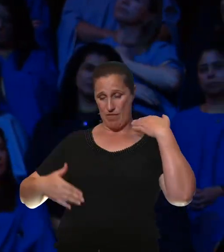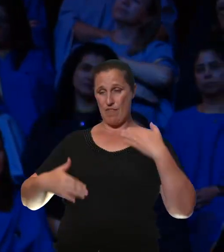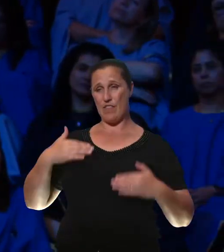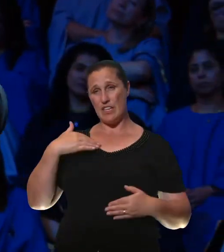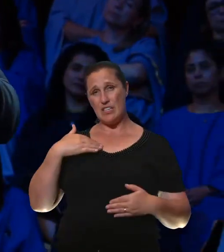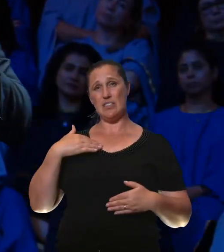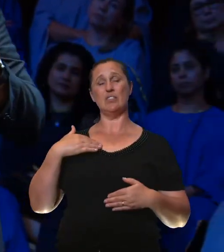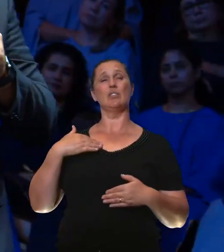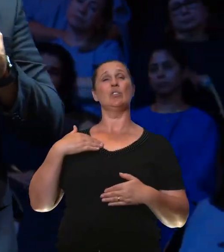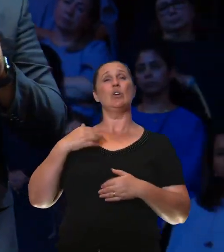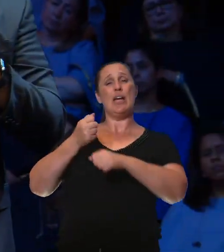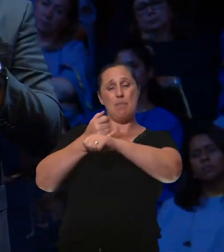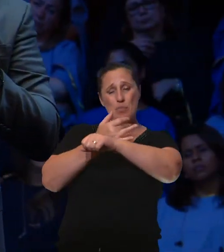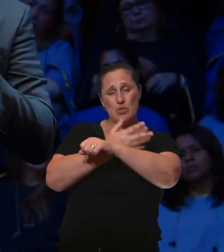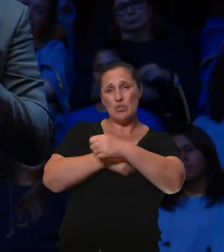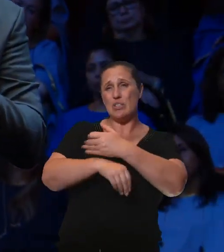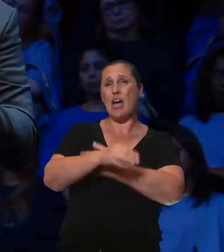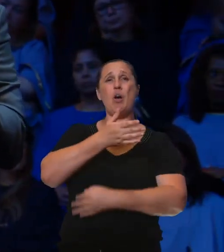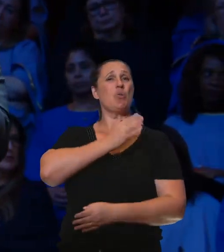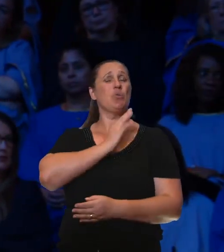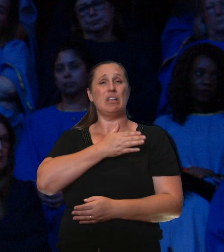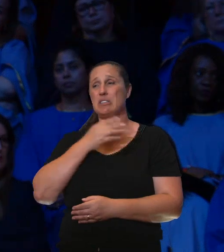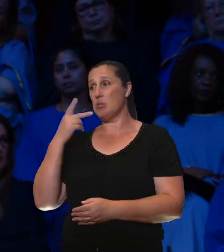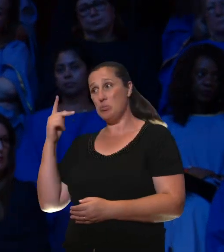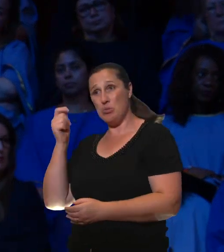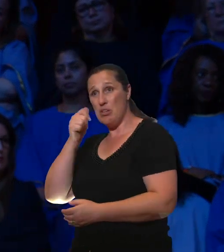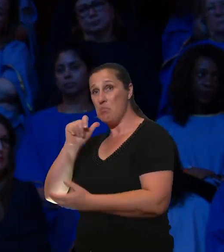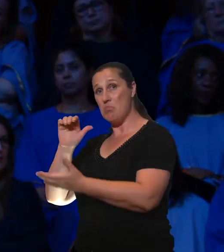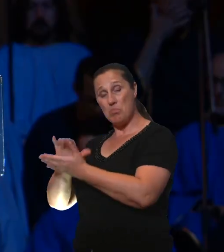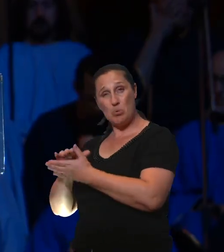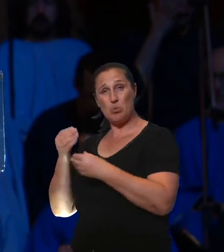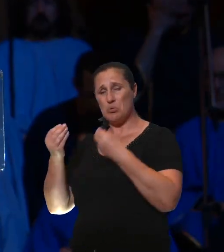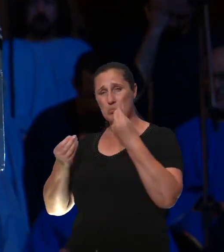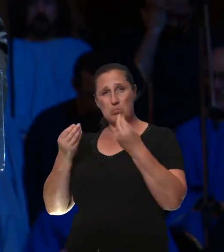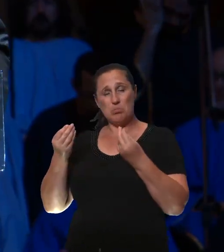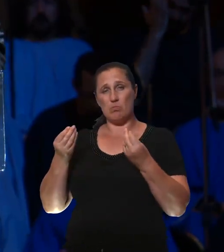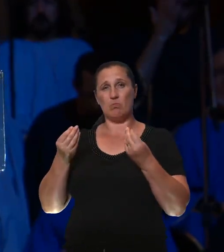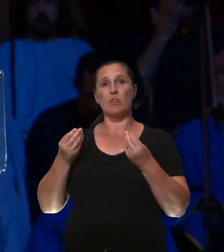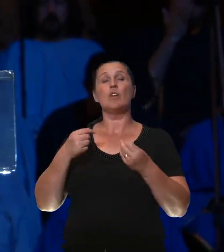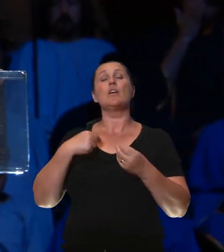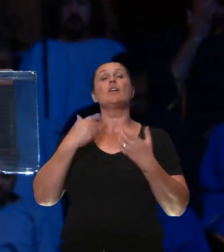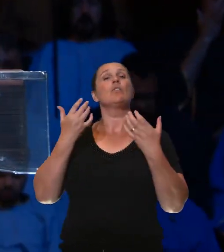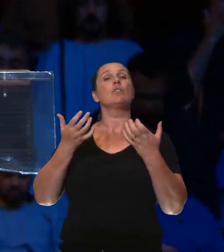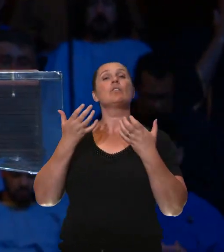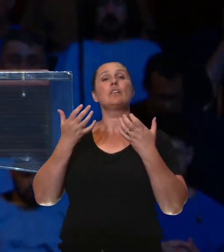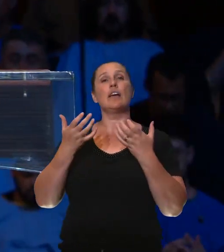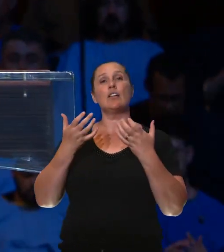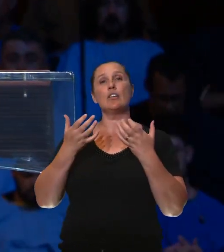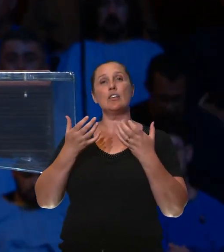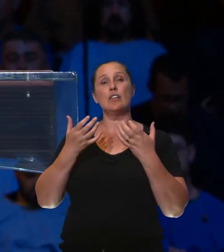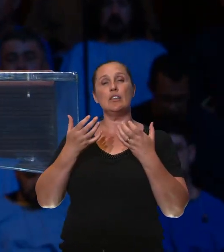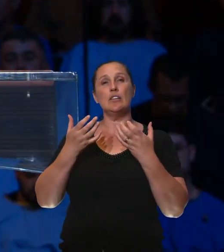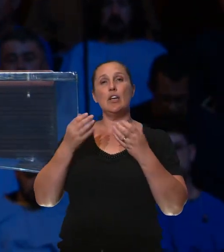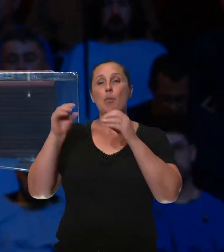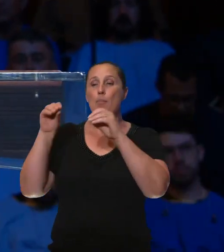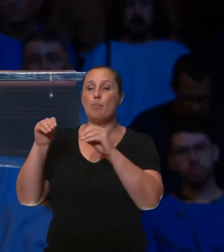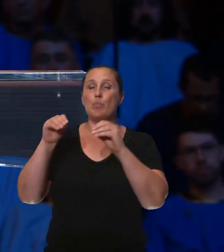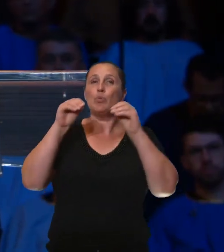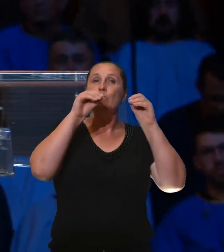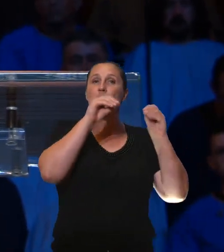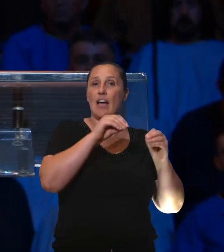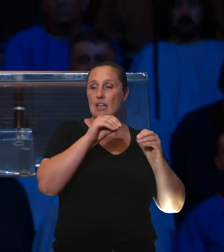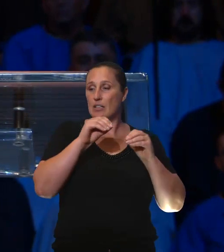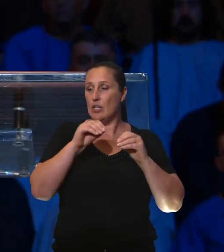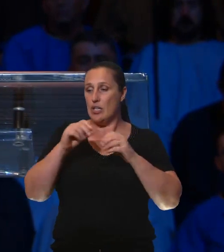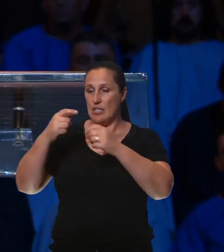está. Eu não sei como está o coração da sua esposa. Eu gostaria de tirar vocês dessa aldeia e colocar vocês em uma